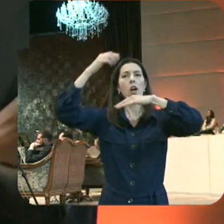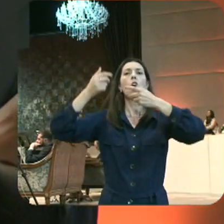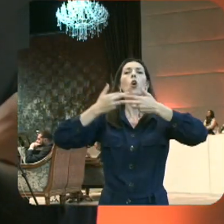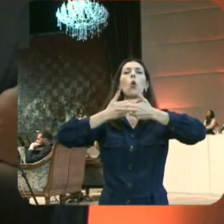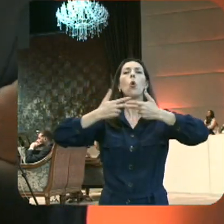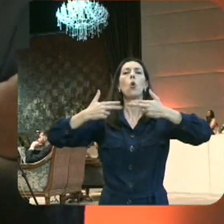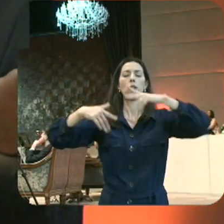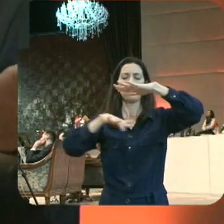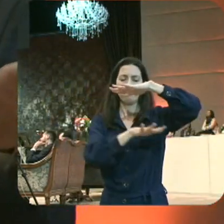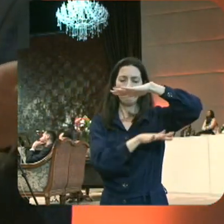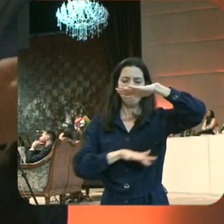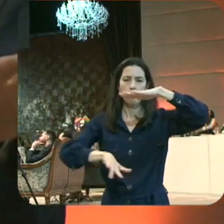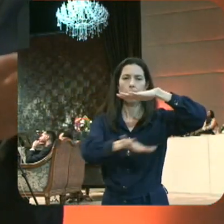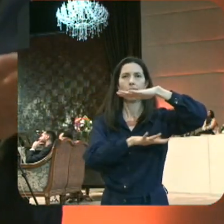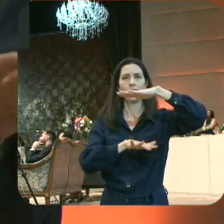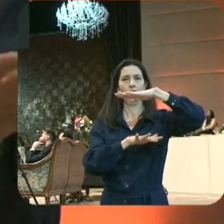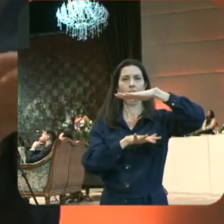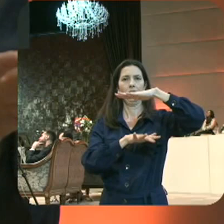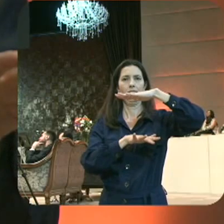coisas.